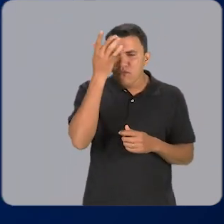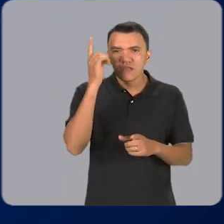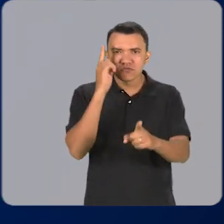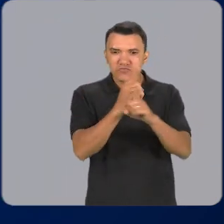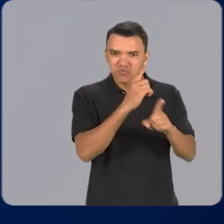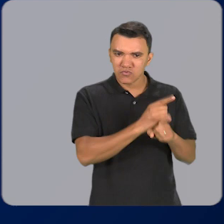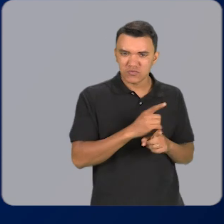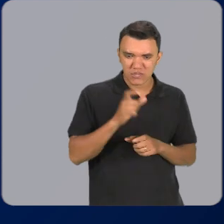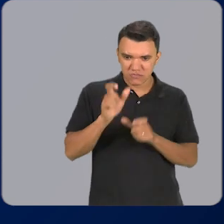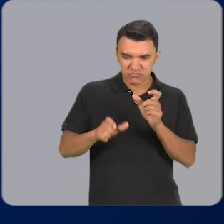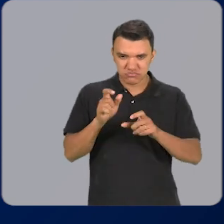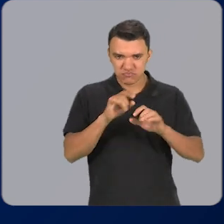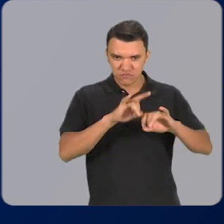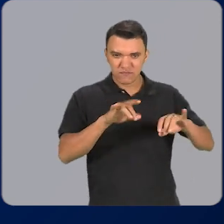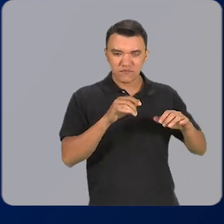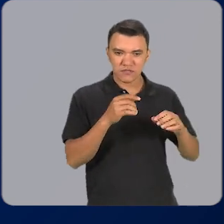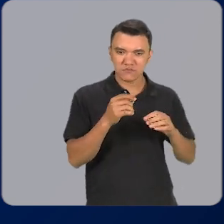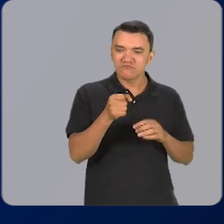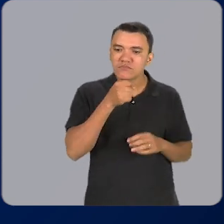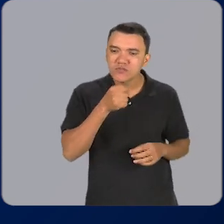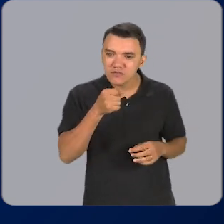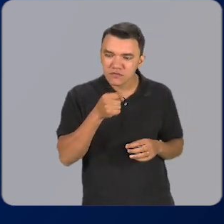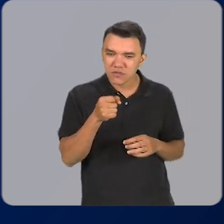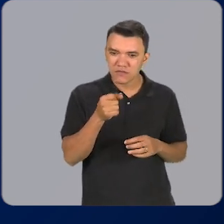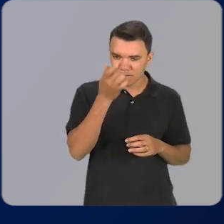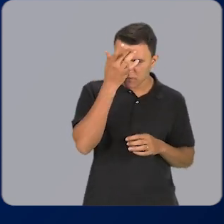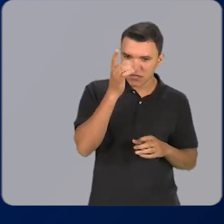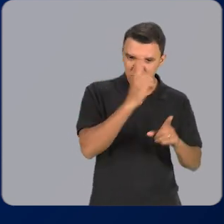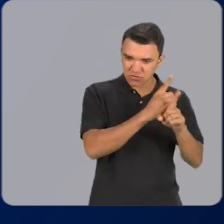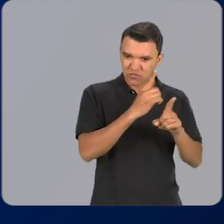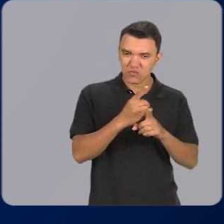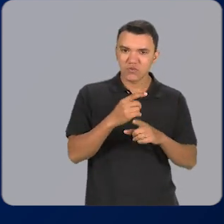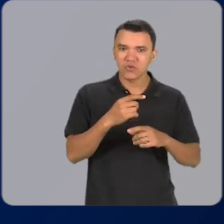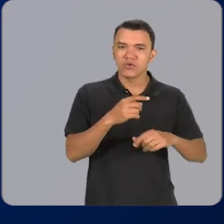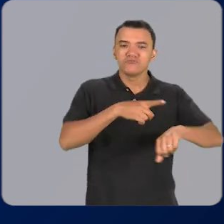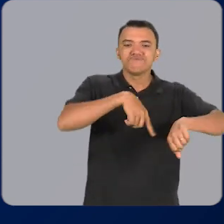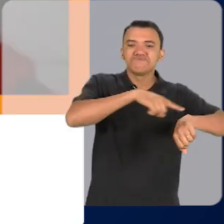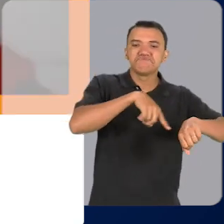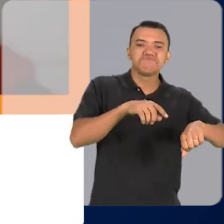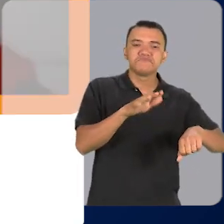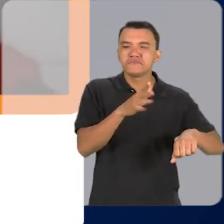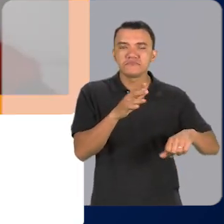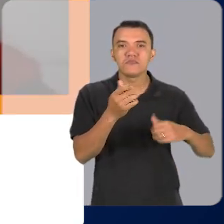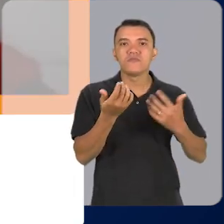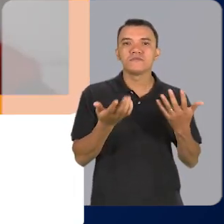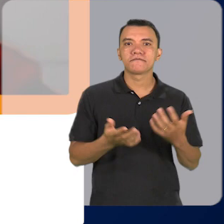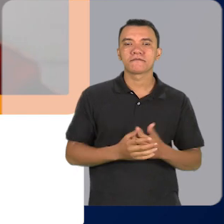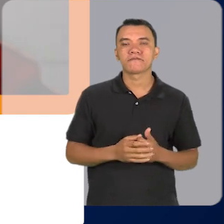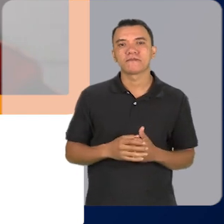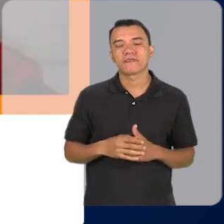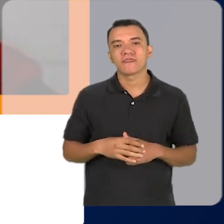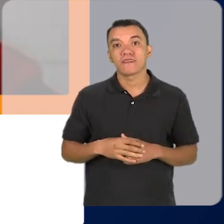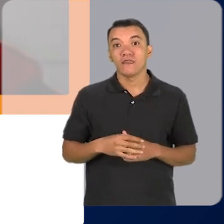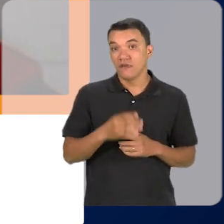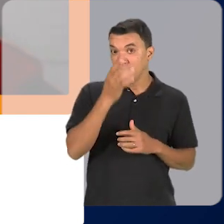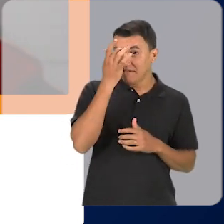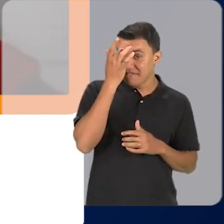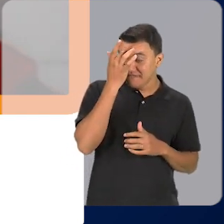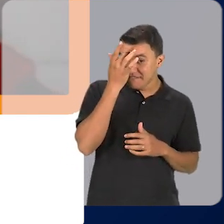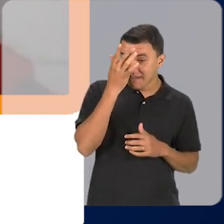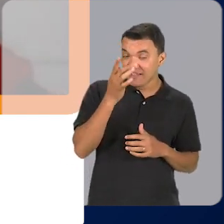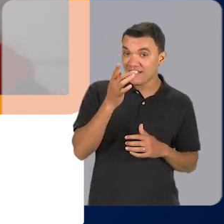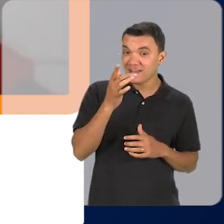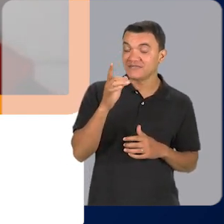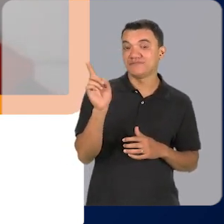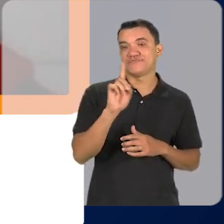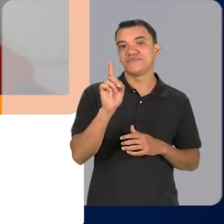conversar, para saber mais a história? Foi um processo de muito tempo? Quanto tempo durou assim? Olha só, fácil não foi